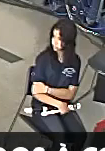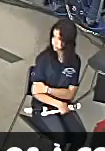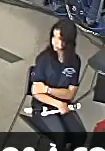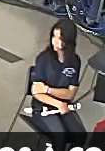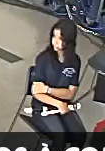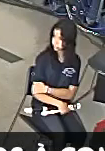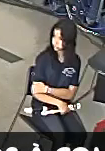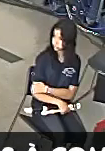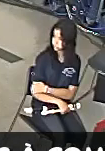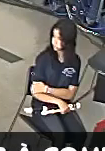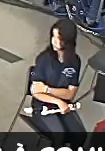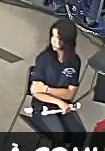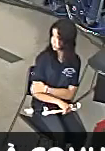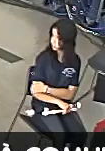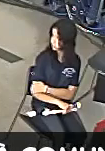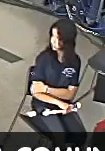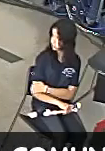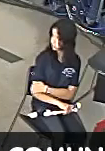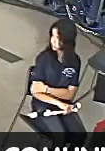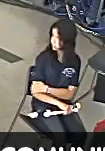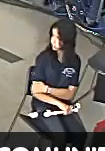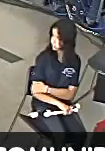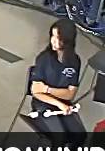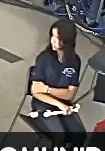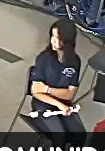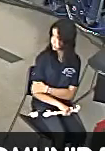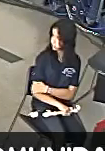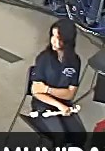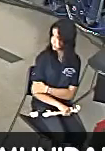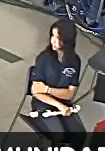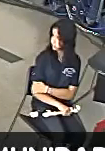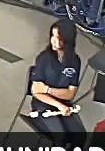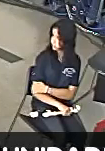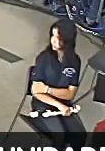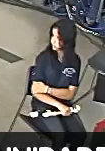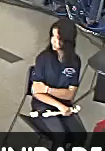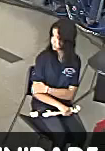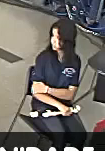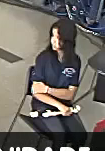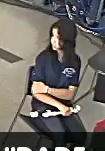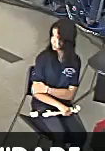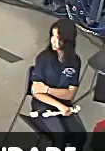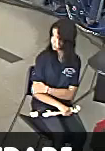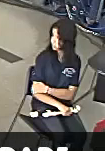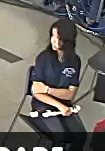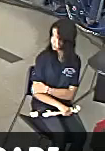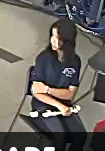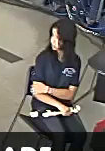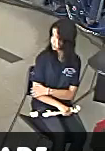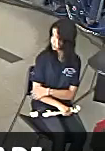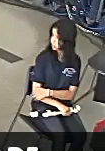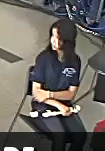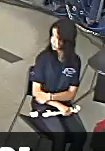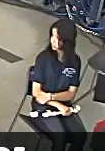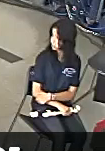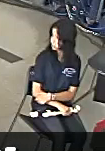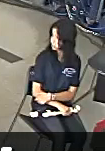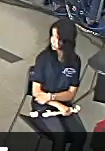dos nossos colaboradores, né, o Tony, Camila, Adilson, que orienta